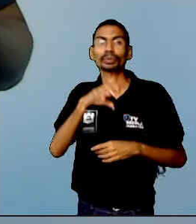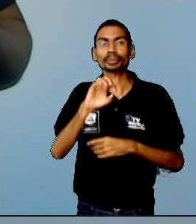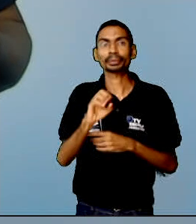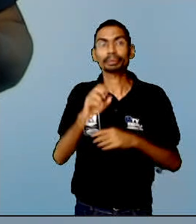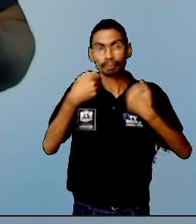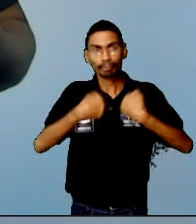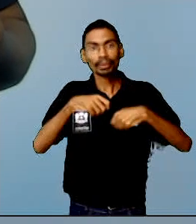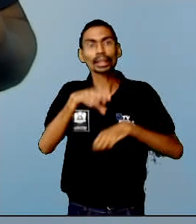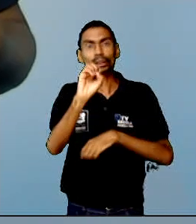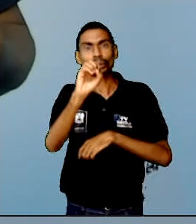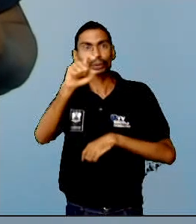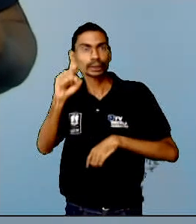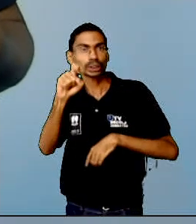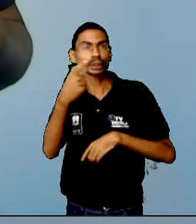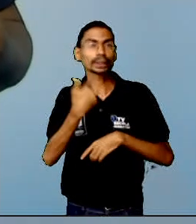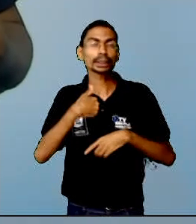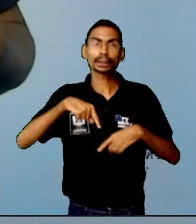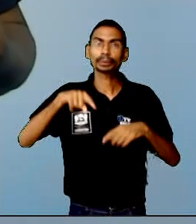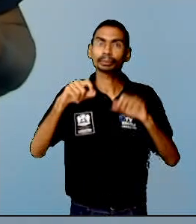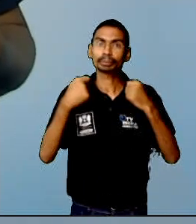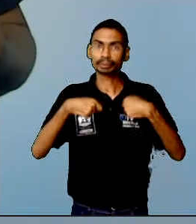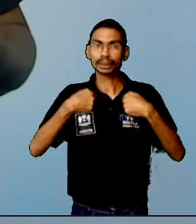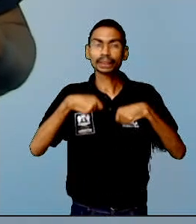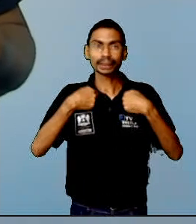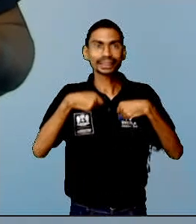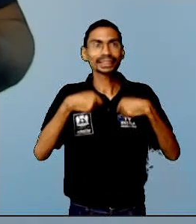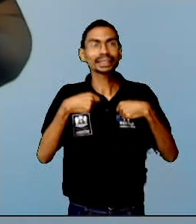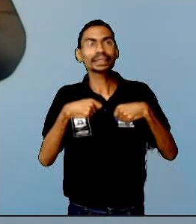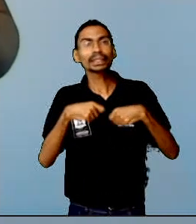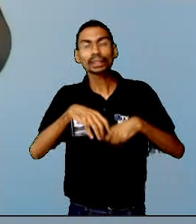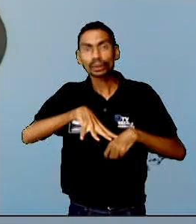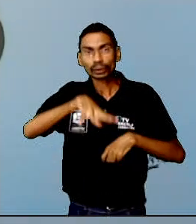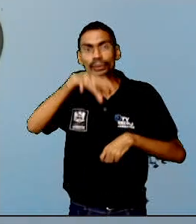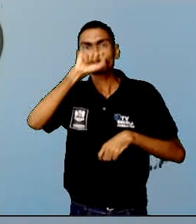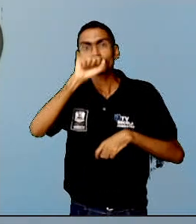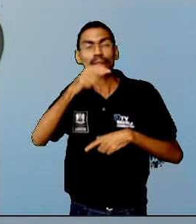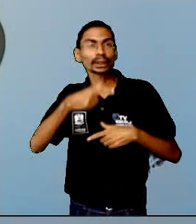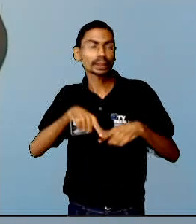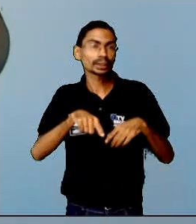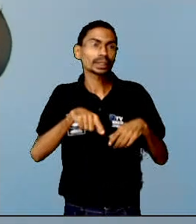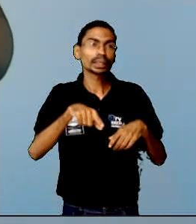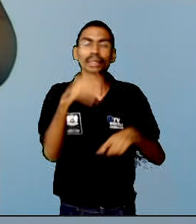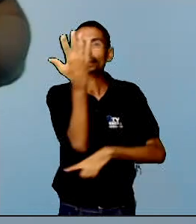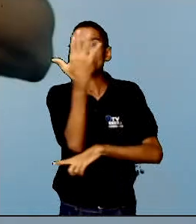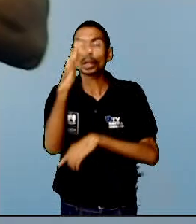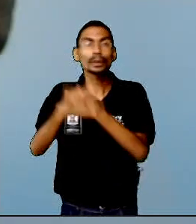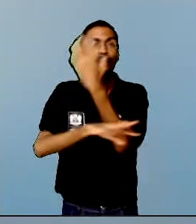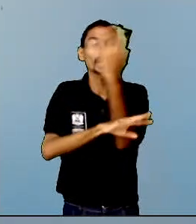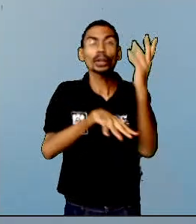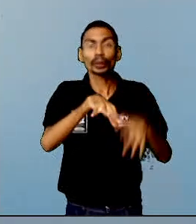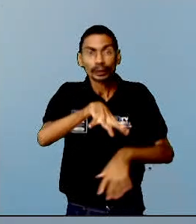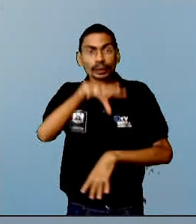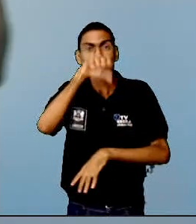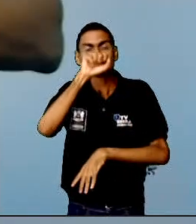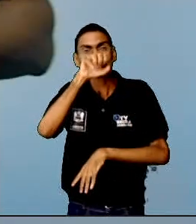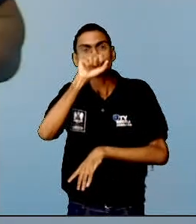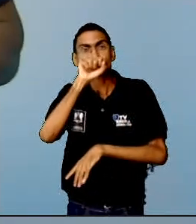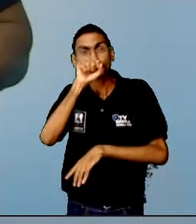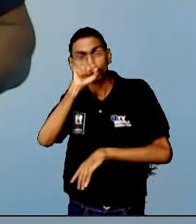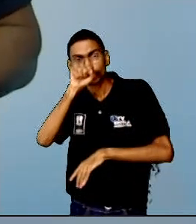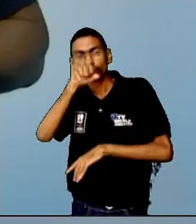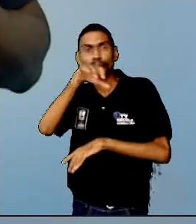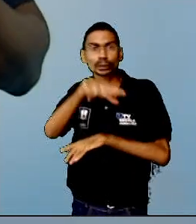ele precisa fazer essa troca, ele tira do ambiente o oxigênio, certo? E lança no ambiente o